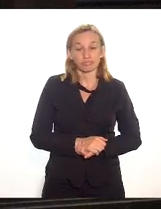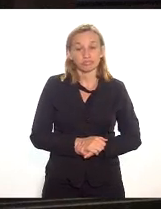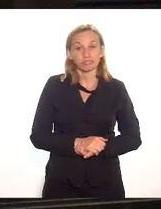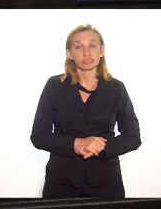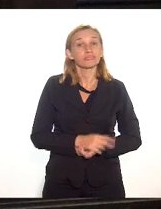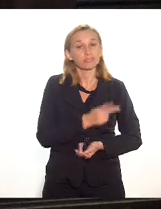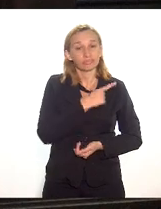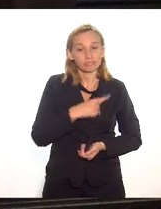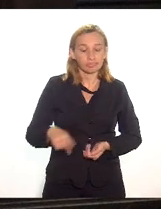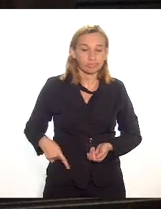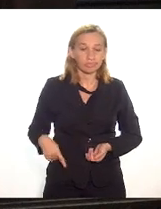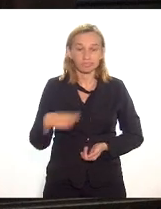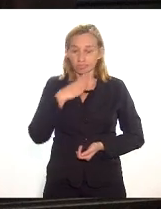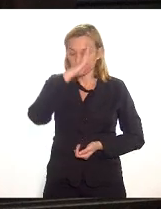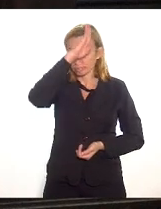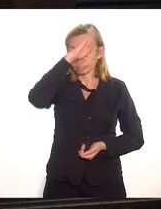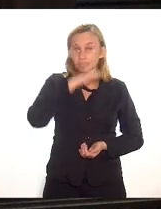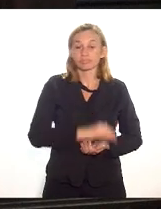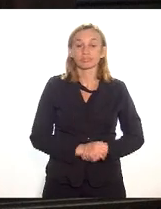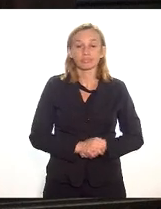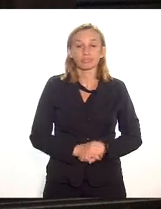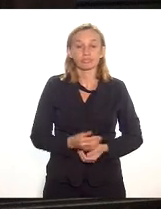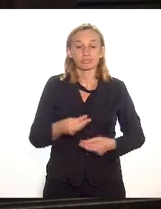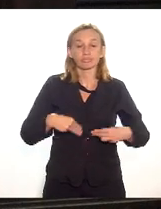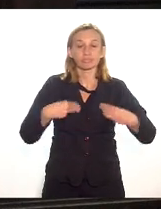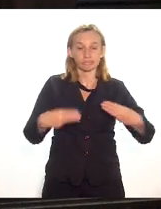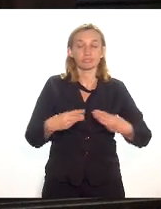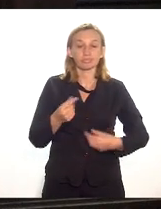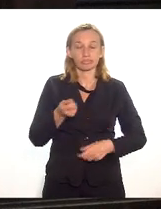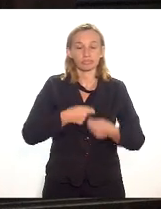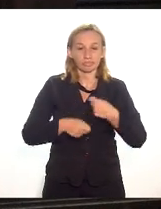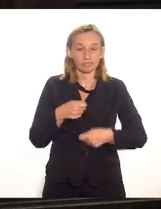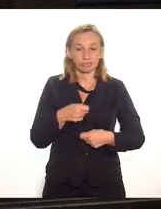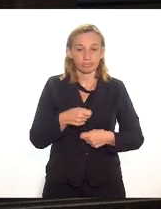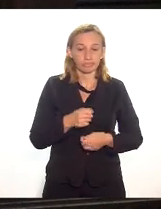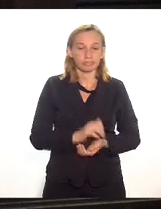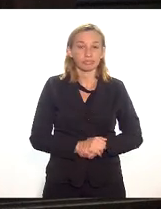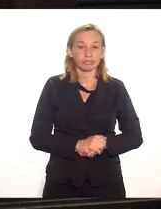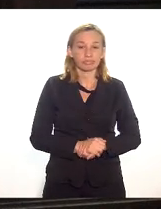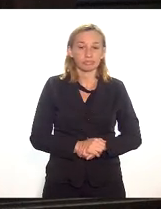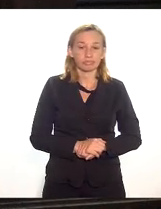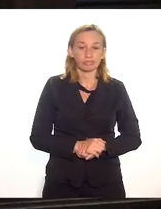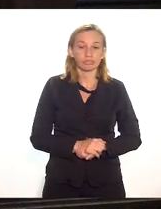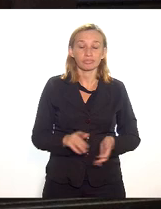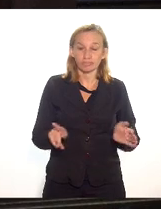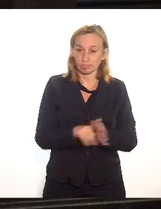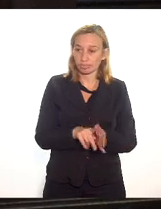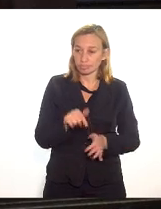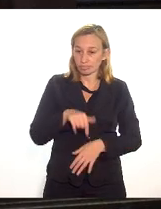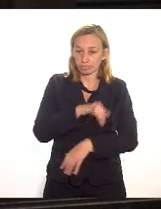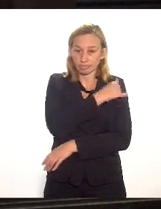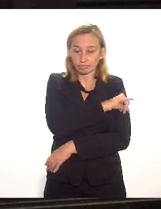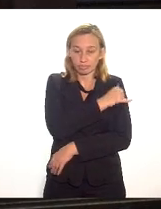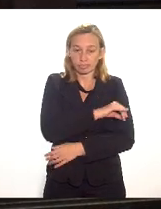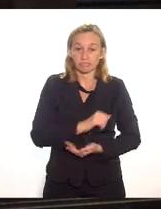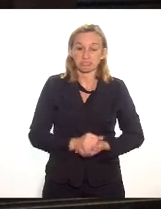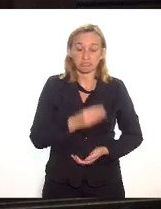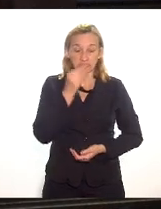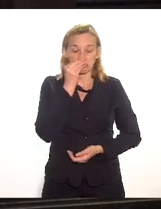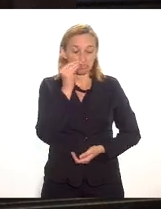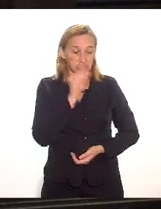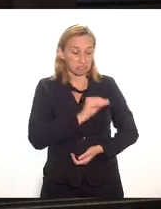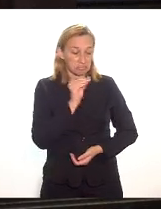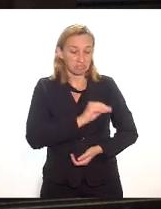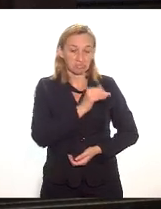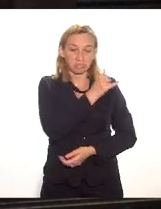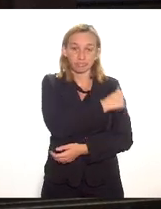que o presidente da República e o ministro da Economia, deputado Luiz Paulo, embora sejam do Rio de Janeiro, estão se lixando para o